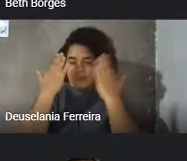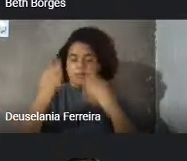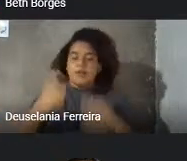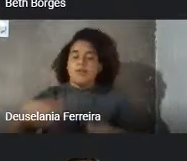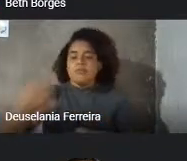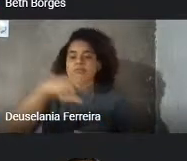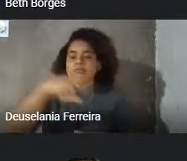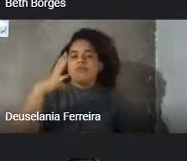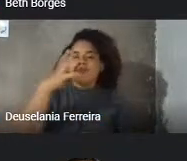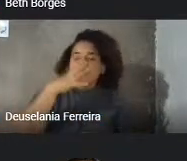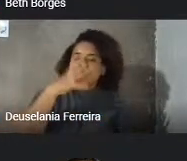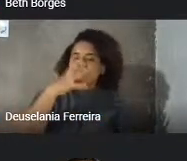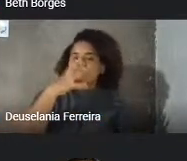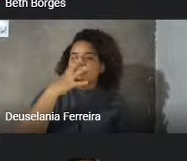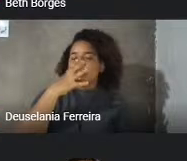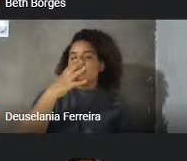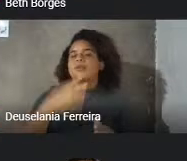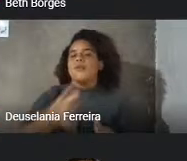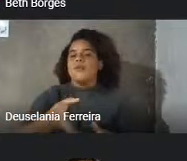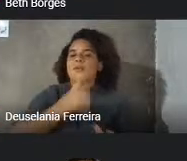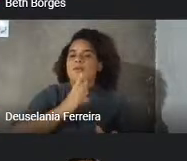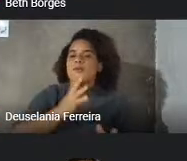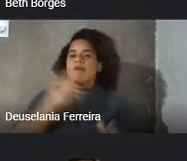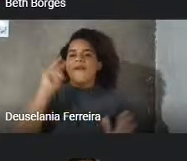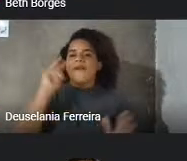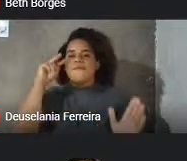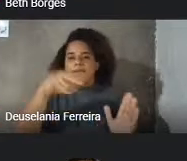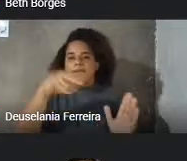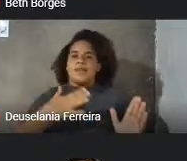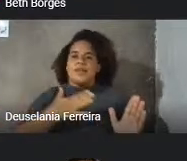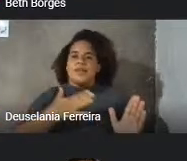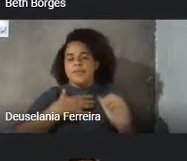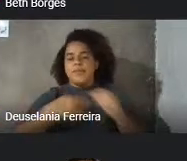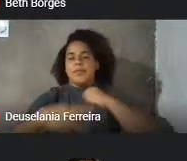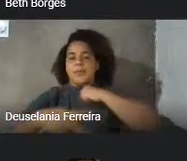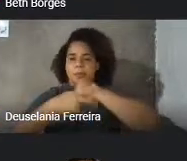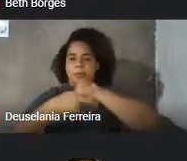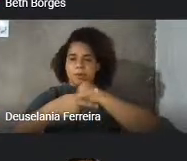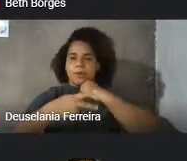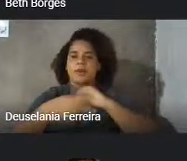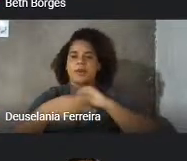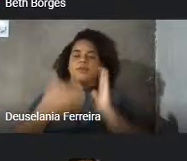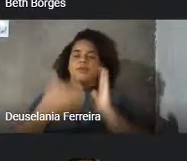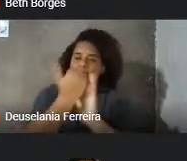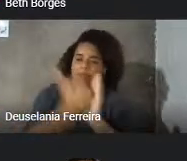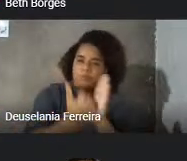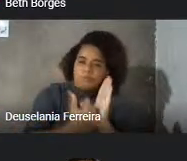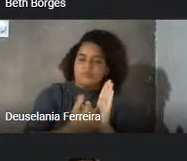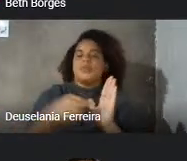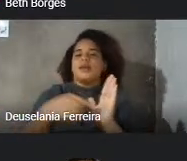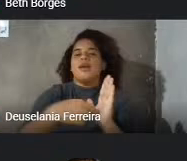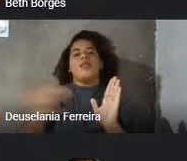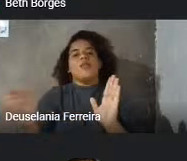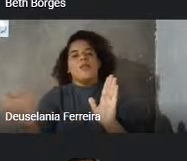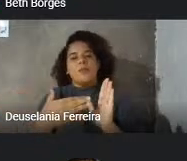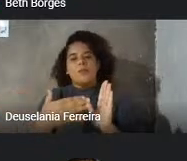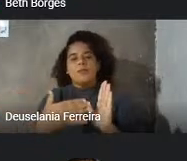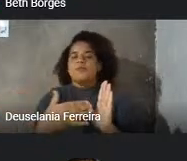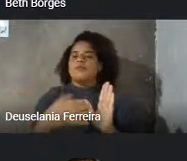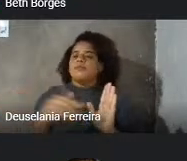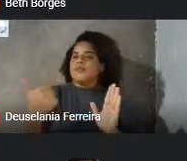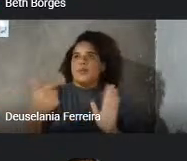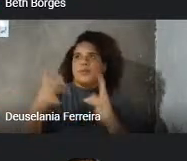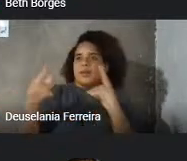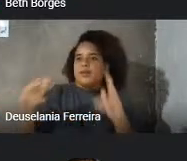conhecendo o protocolo Rodrigo Lopes da Silveira, tá? Que é um protocolo novo, inovador, de